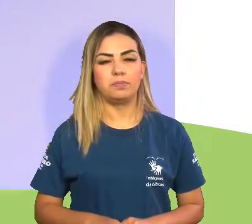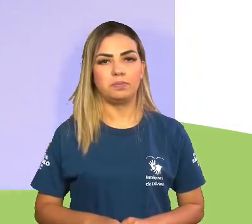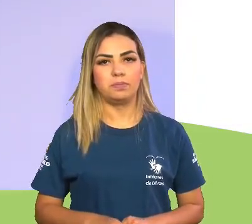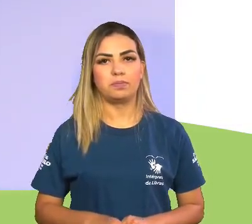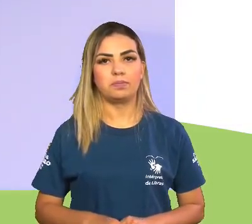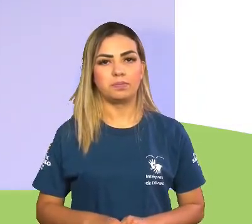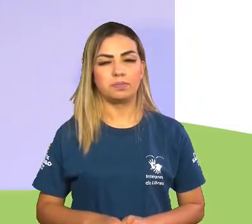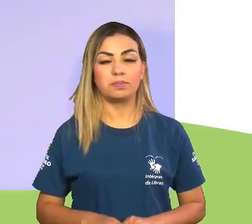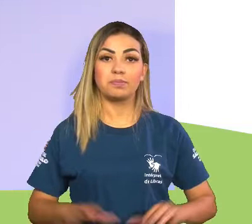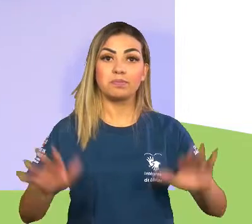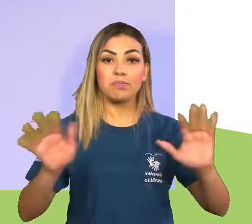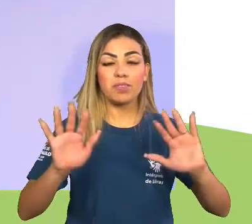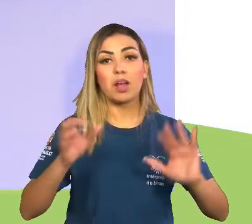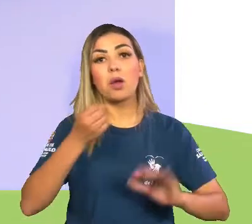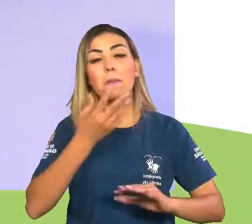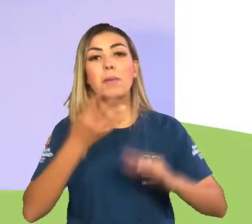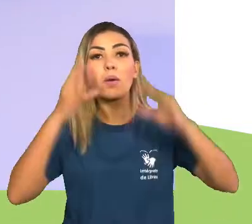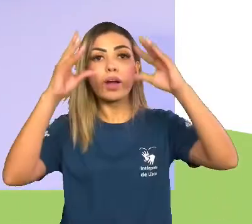Boa noite.